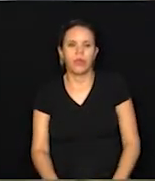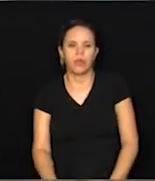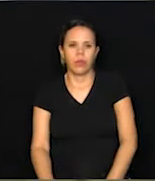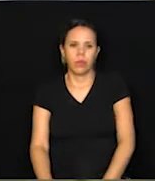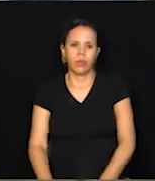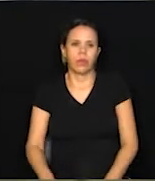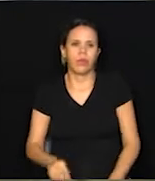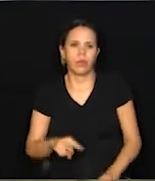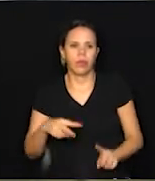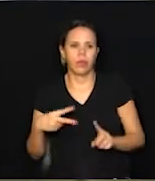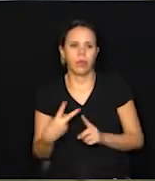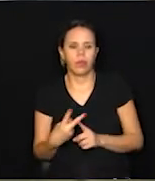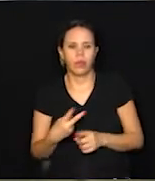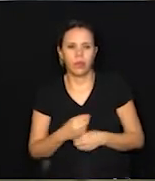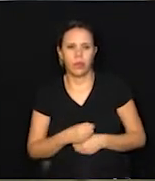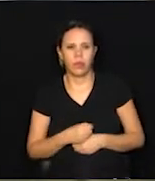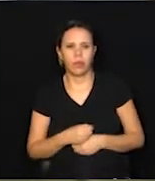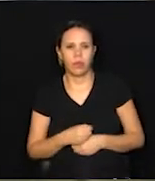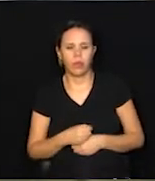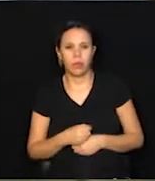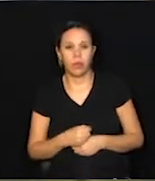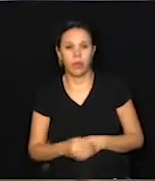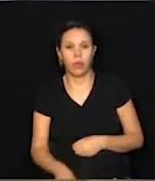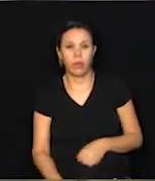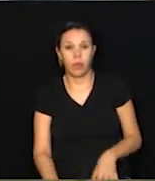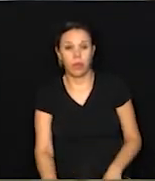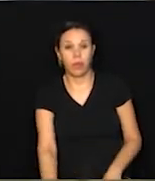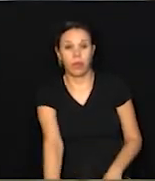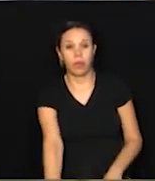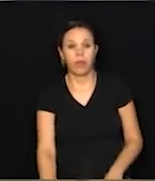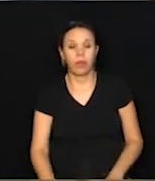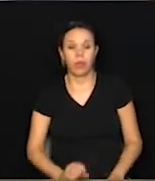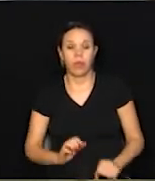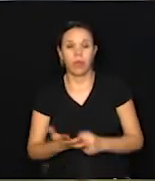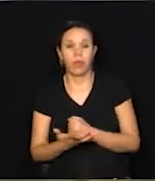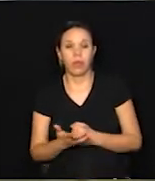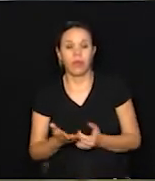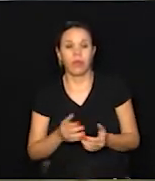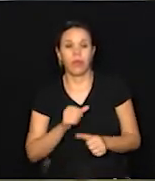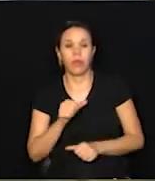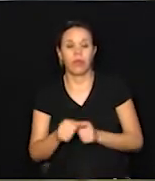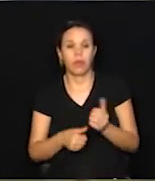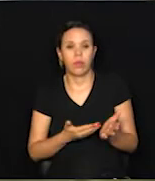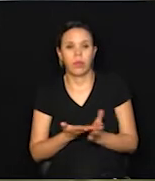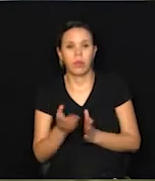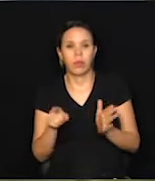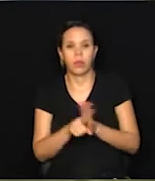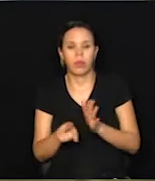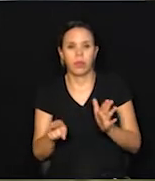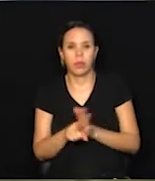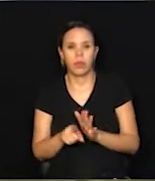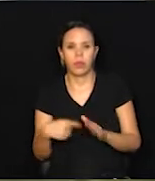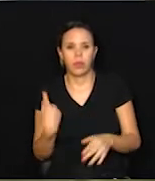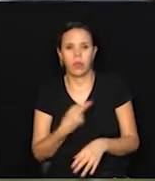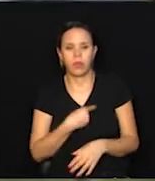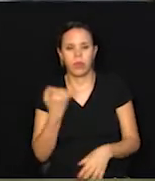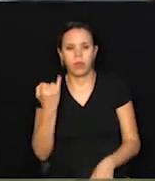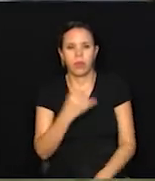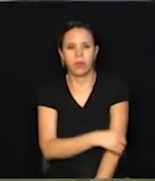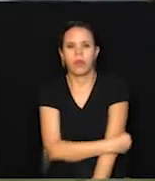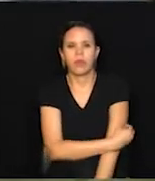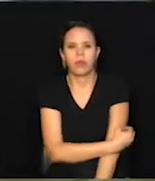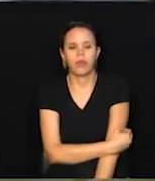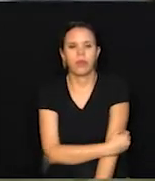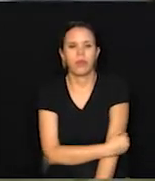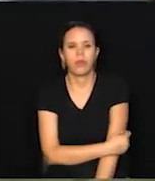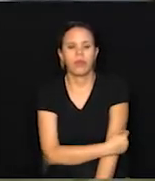aspecto, eu queria fugir da questão da pandemia um pouquinho, mas para perguntar algumas coisas que são, para nós aqui, muito importantes, que